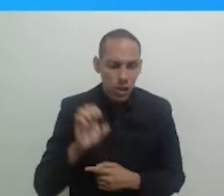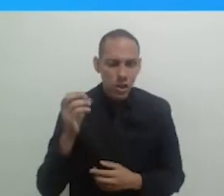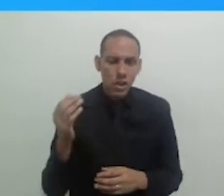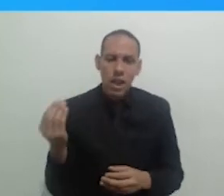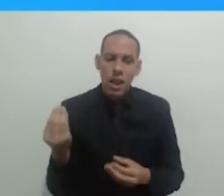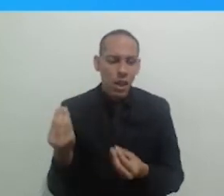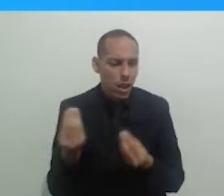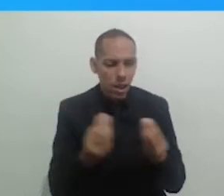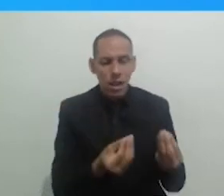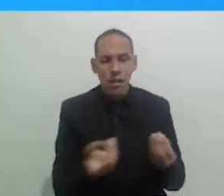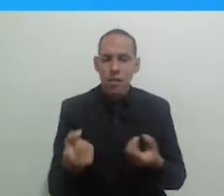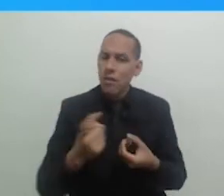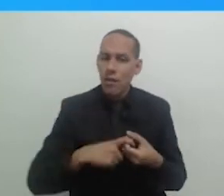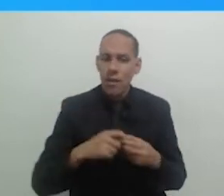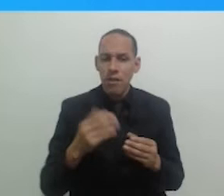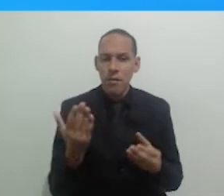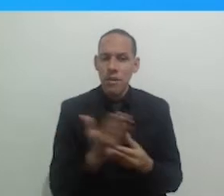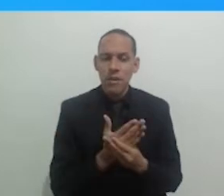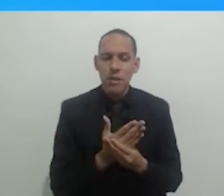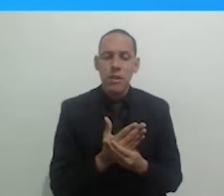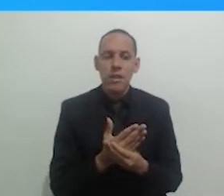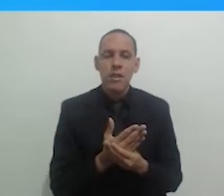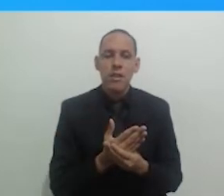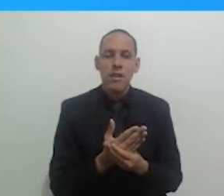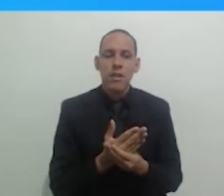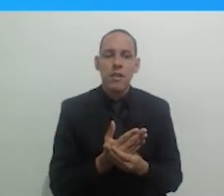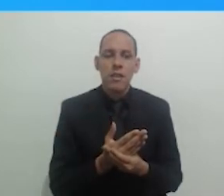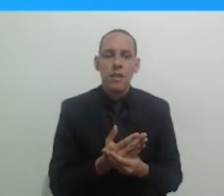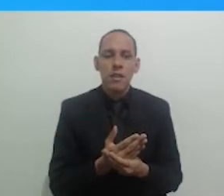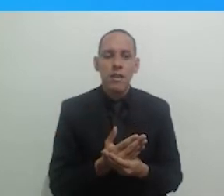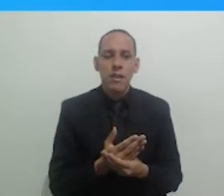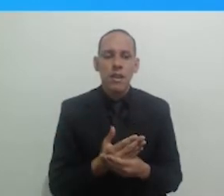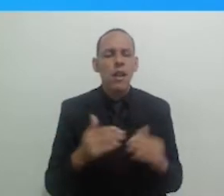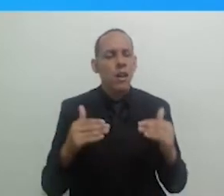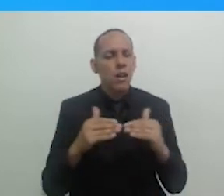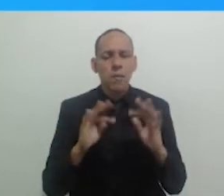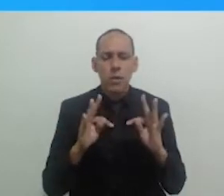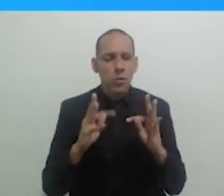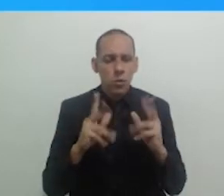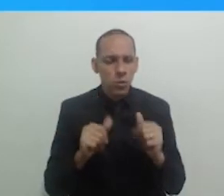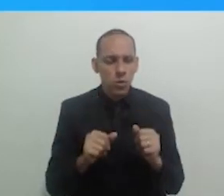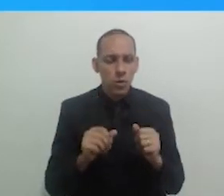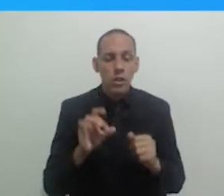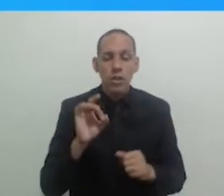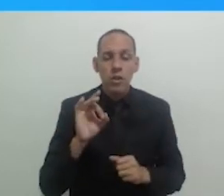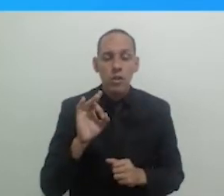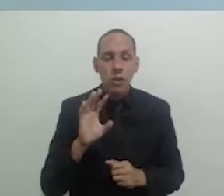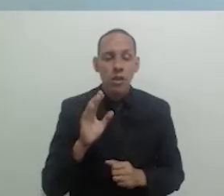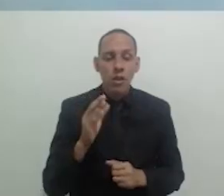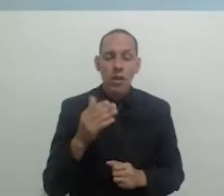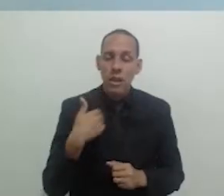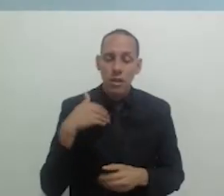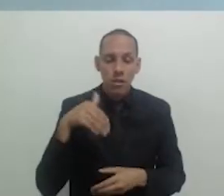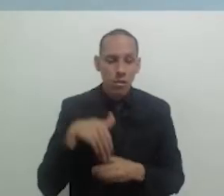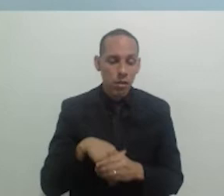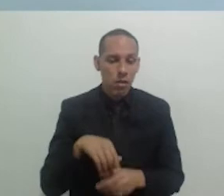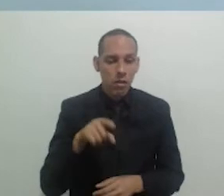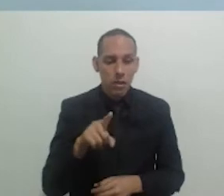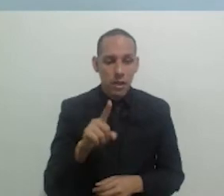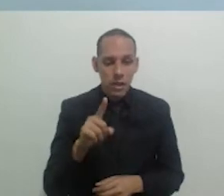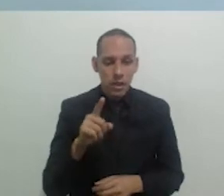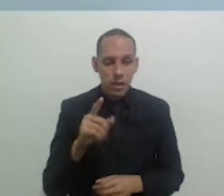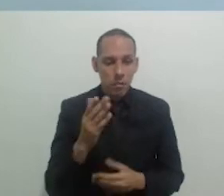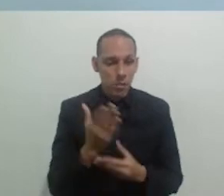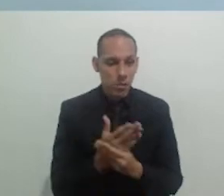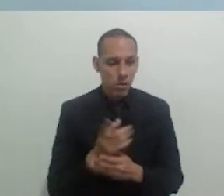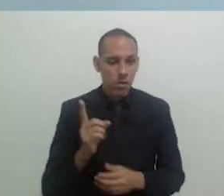não, desembargador Cláudio. A procedência total. Senhor presidente, só para justificar, eu não votei nesse processo, e